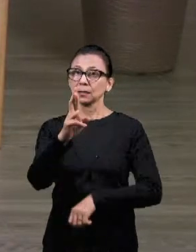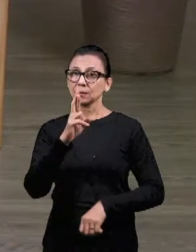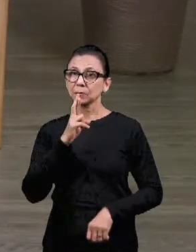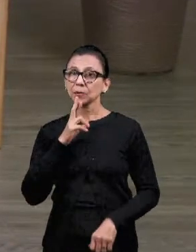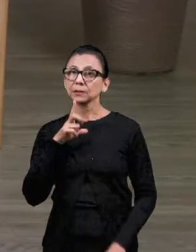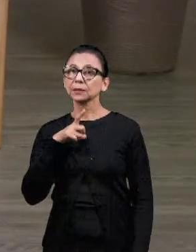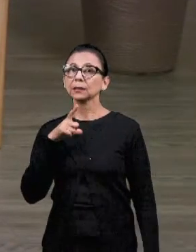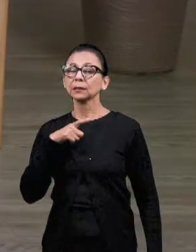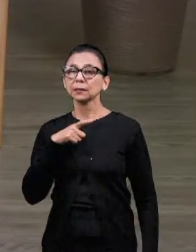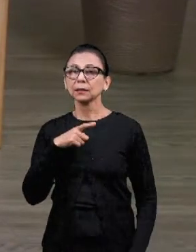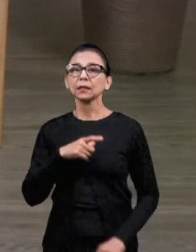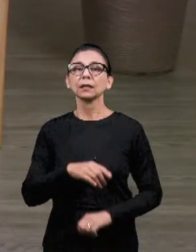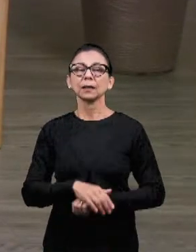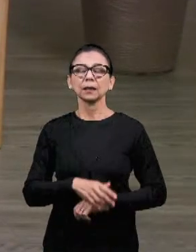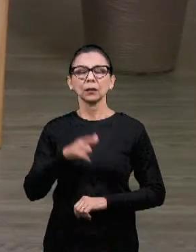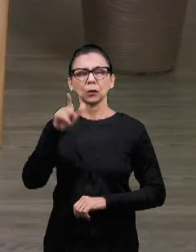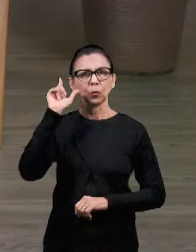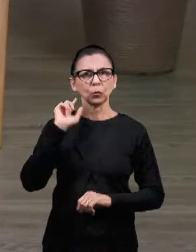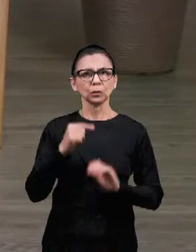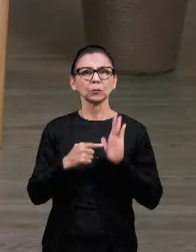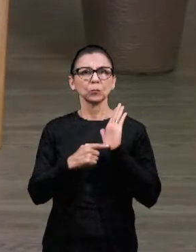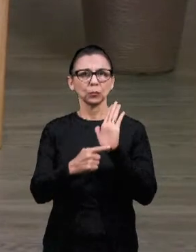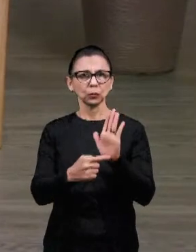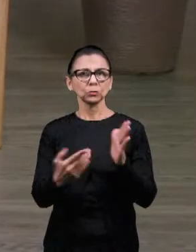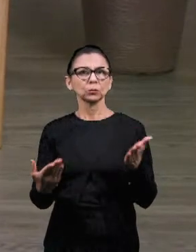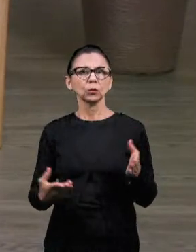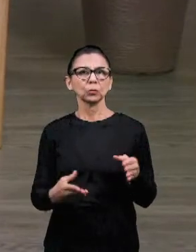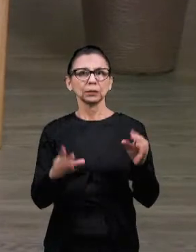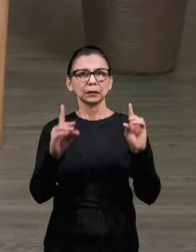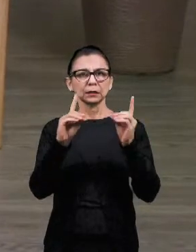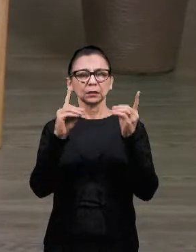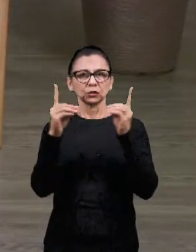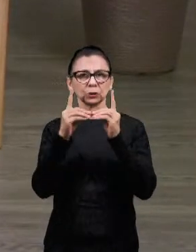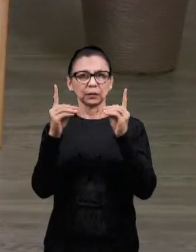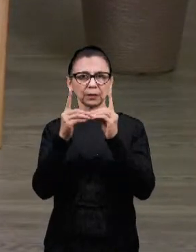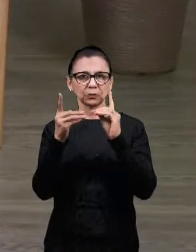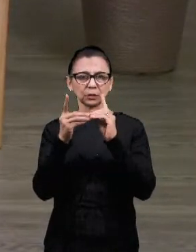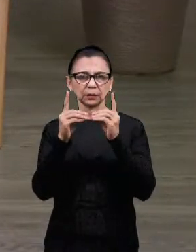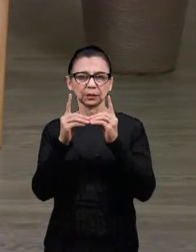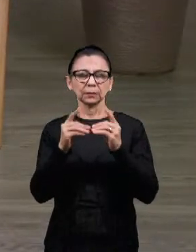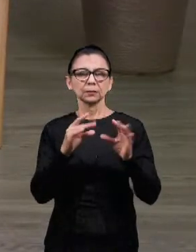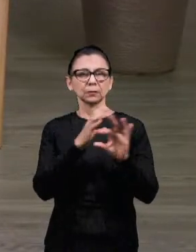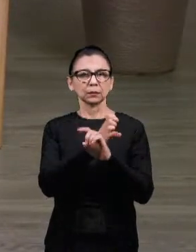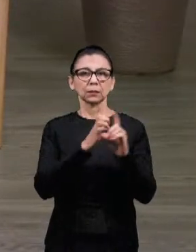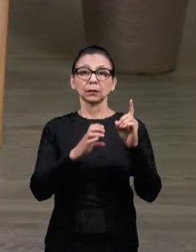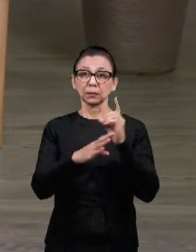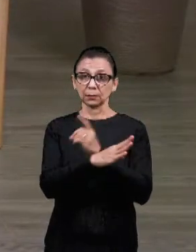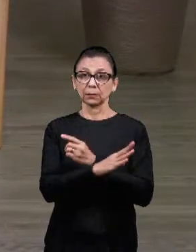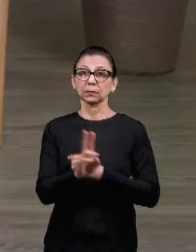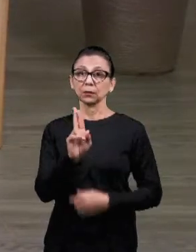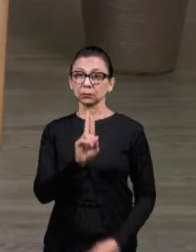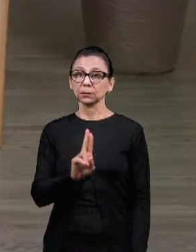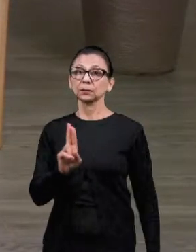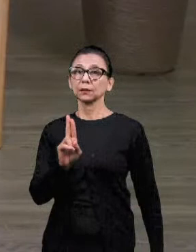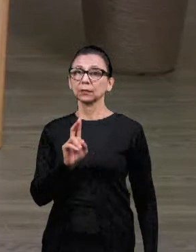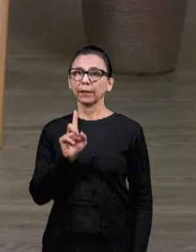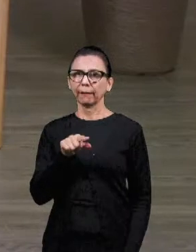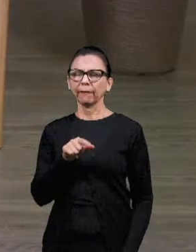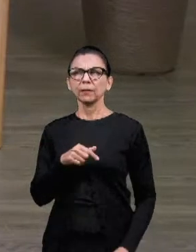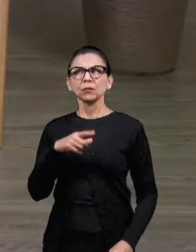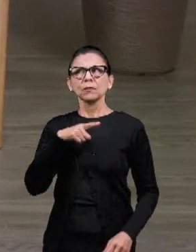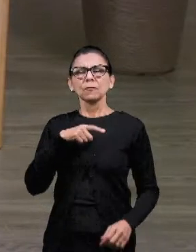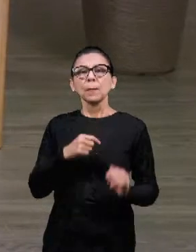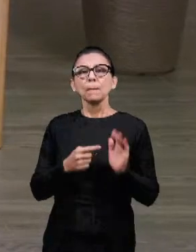uma das perguntas que foi passada desse modelo, dessa didática que é utilizada na Escola Bíblica Dominical para aprendizado, uma pergunta que vai